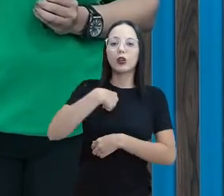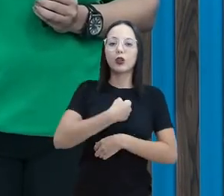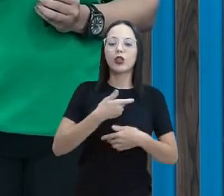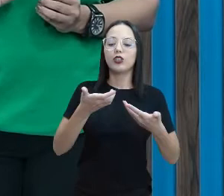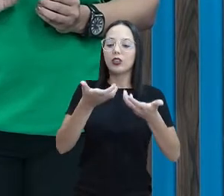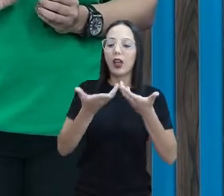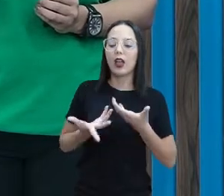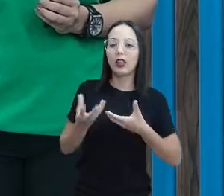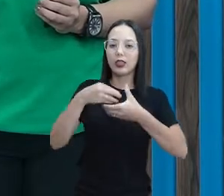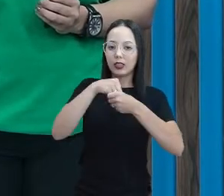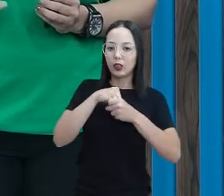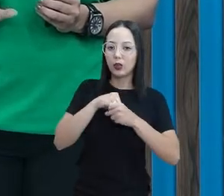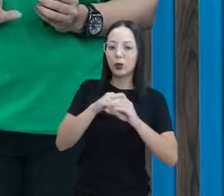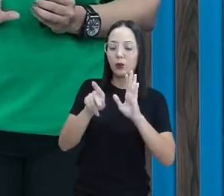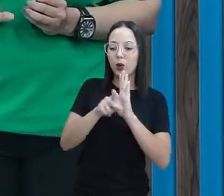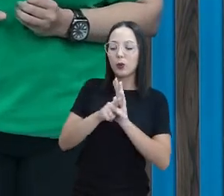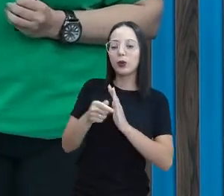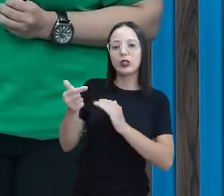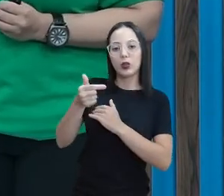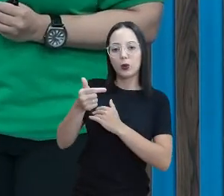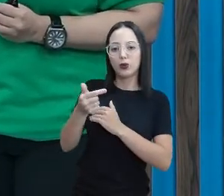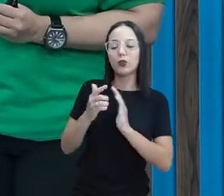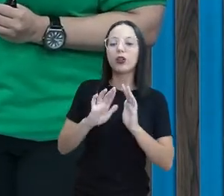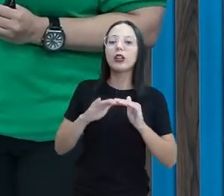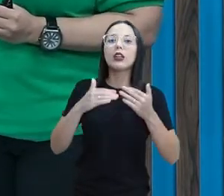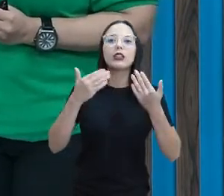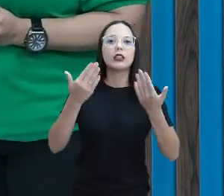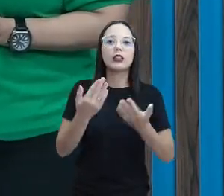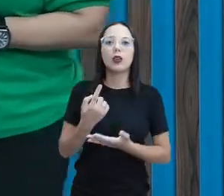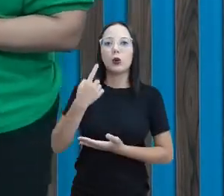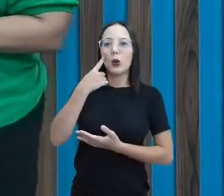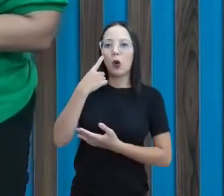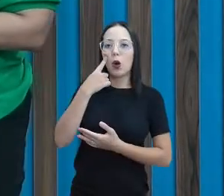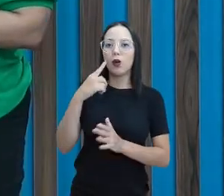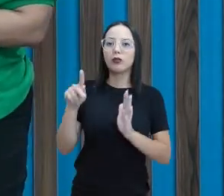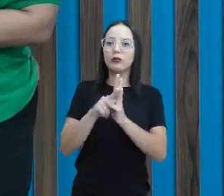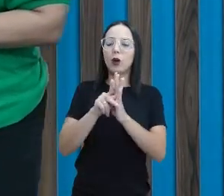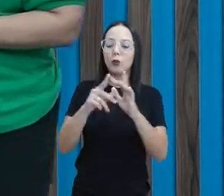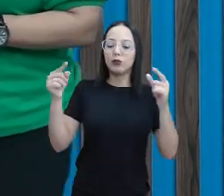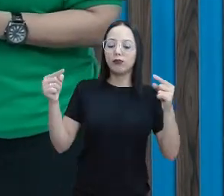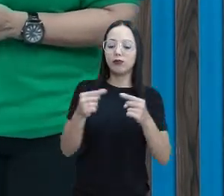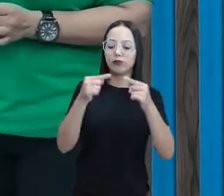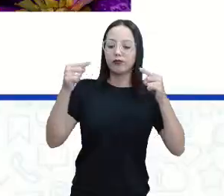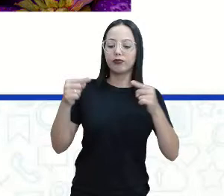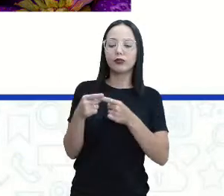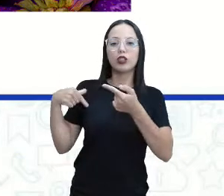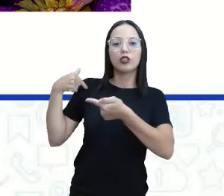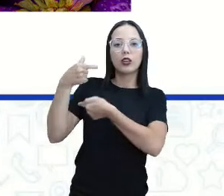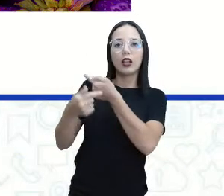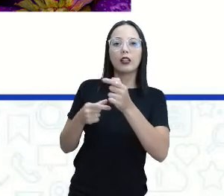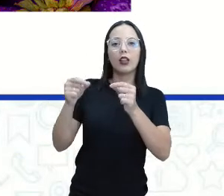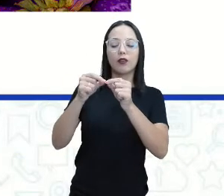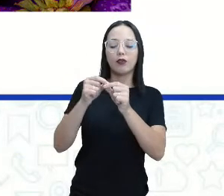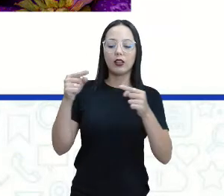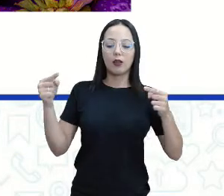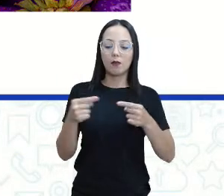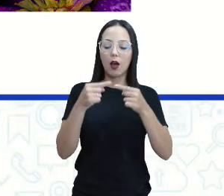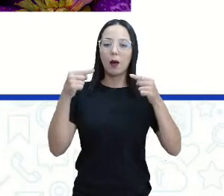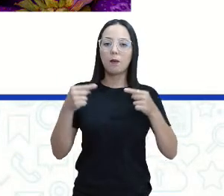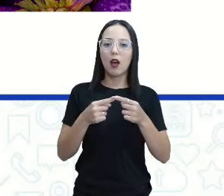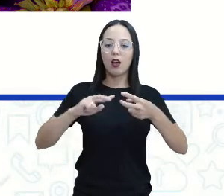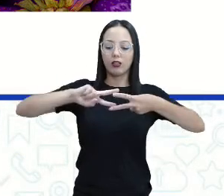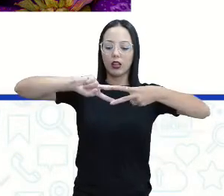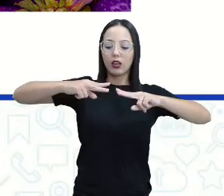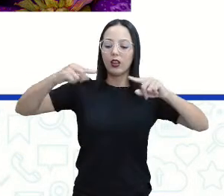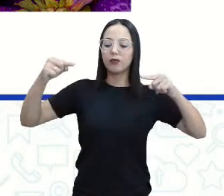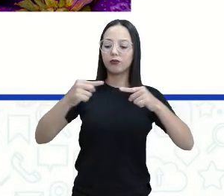colocar num segundo organismo, né? Então, esse corte e essa recombinação genética feita através dessa combinação de partes do